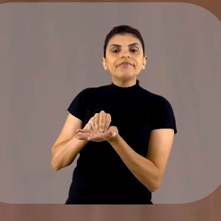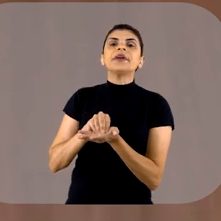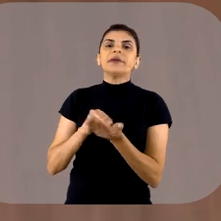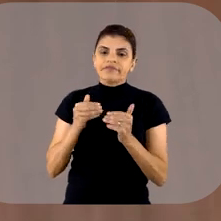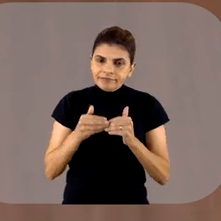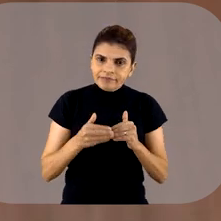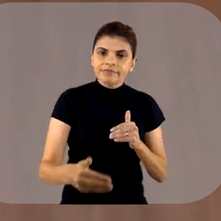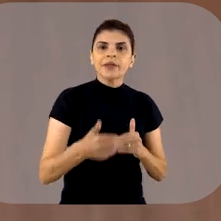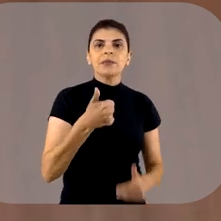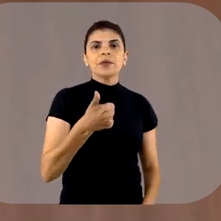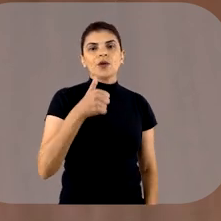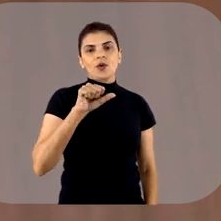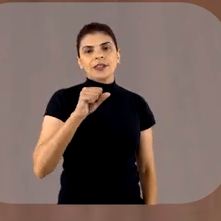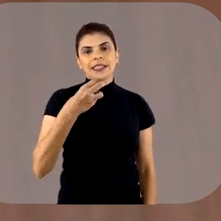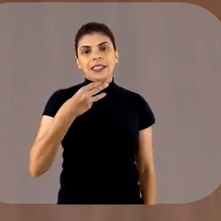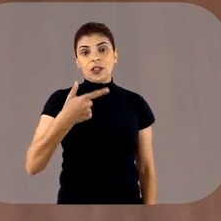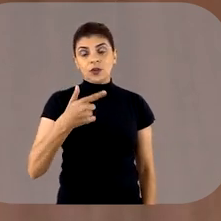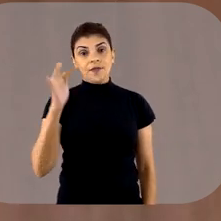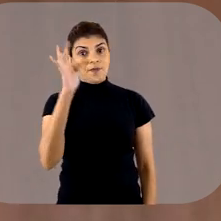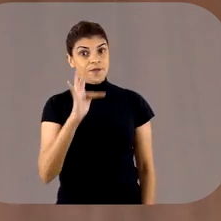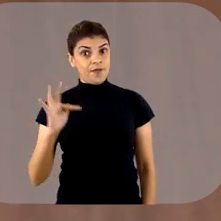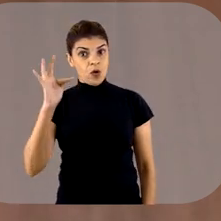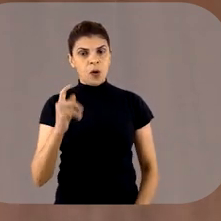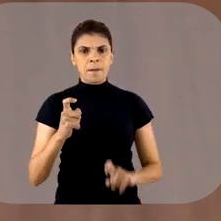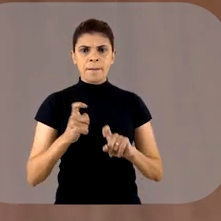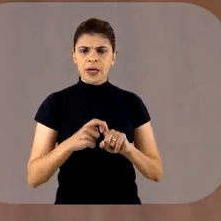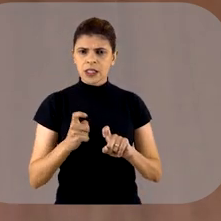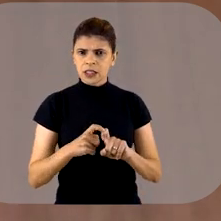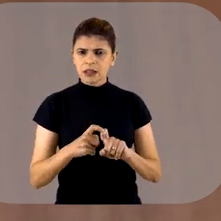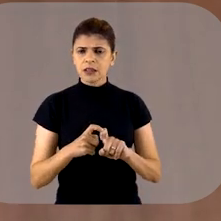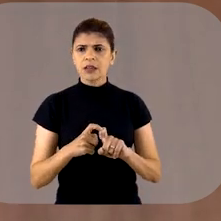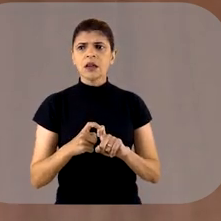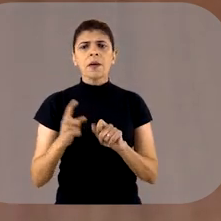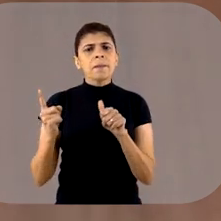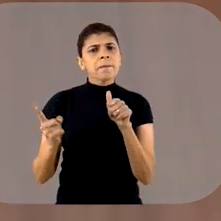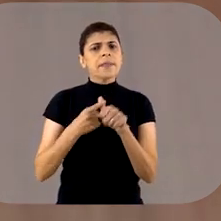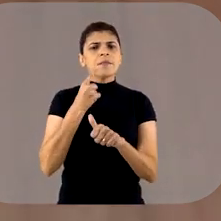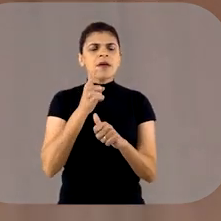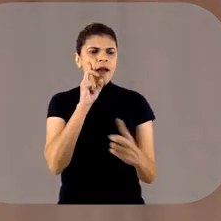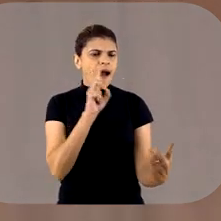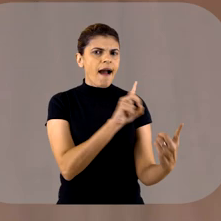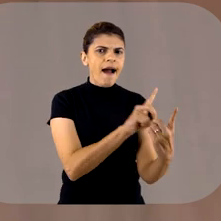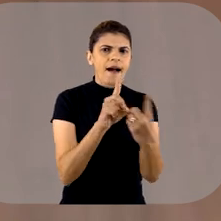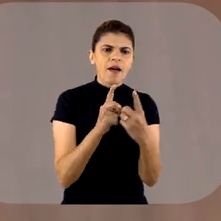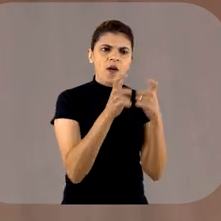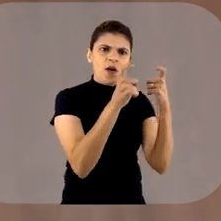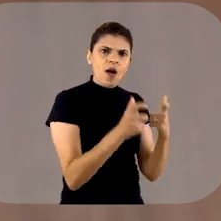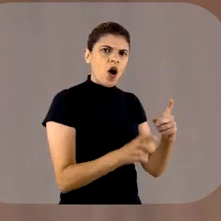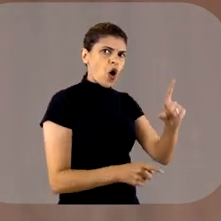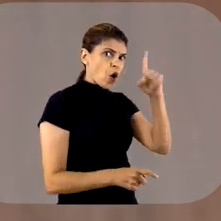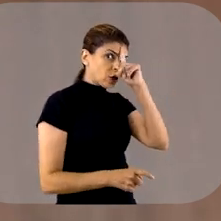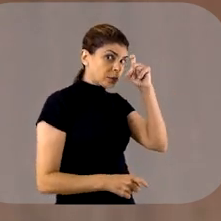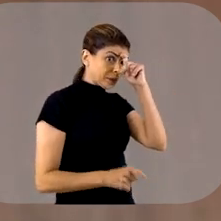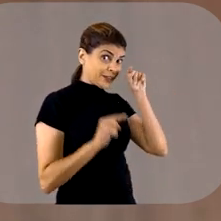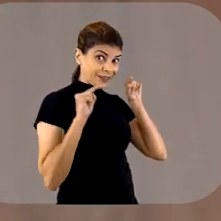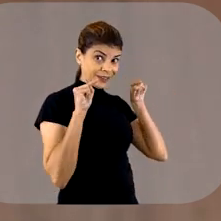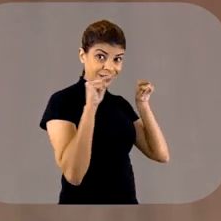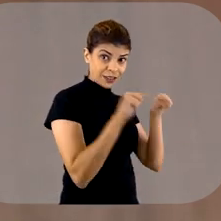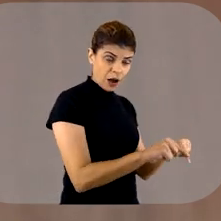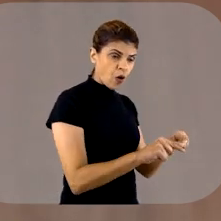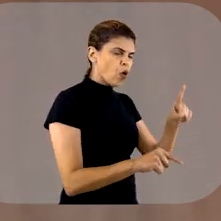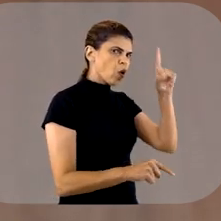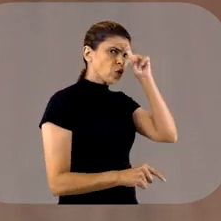a partir de 1832 nas faculdades de medicina era uma medicina que primeiro de base hospitalar então basicamente o